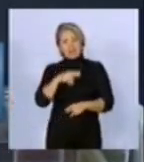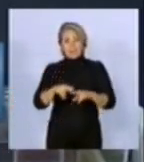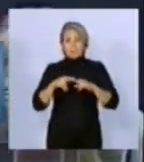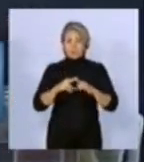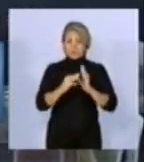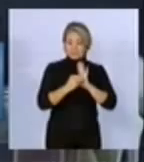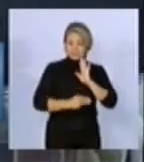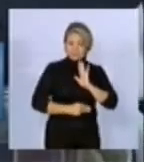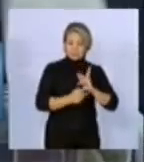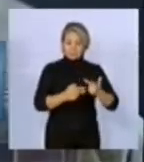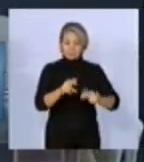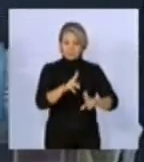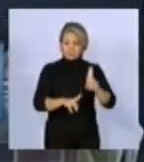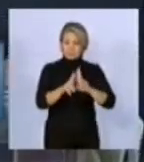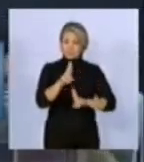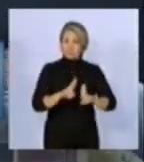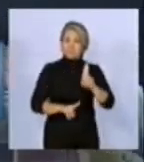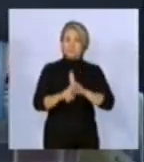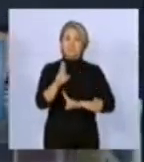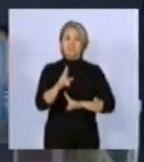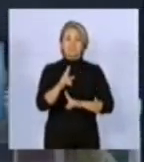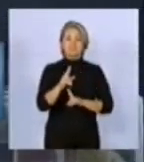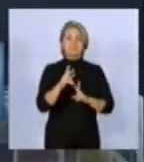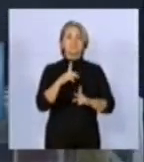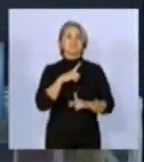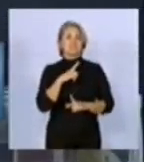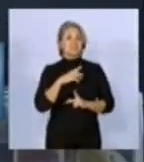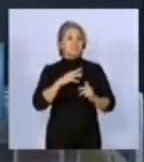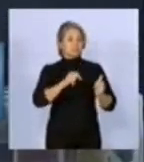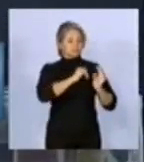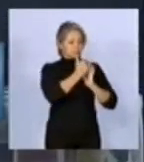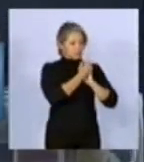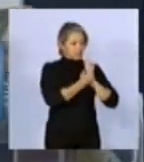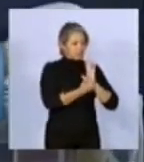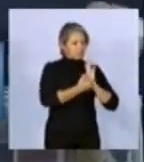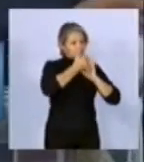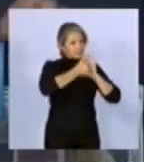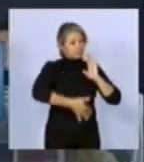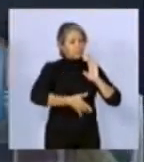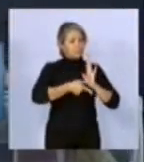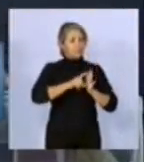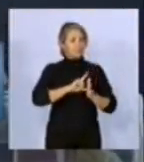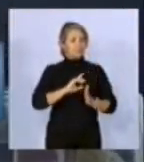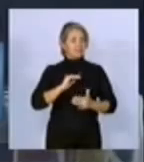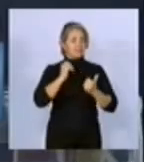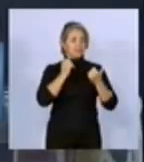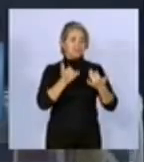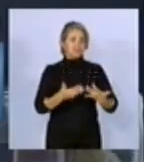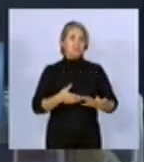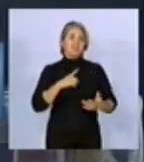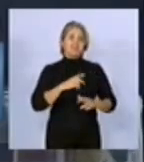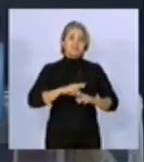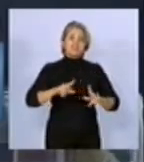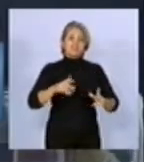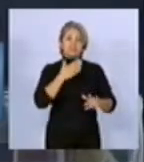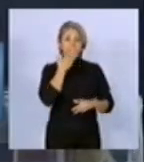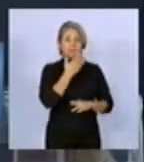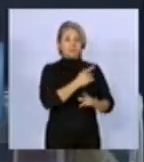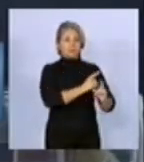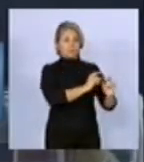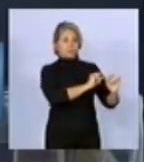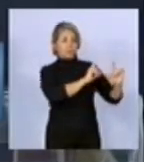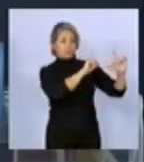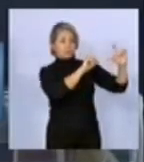metodologias que foram utilizadas levaram todos esses parâmetros como eu já comentei né Aí nós temos algumas imagens dos